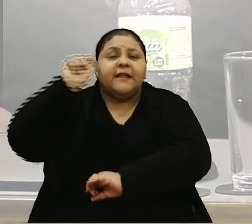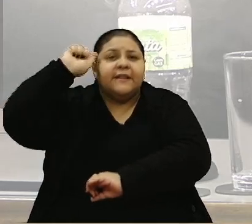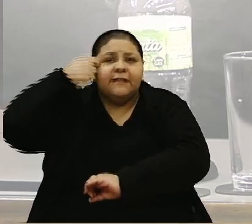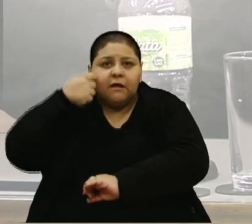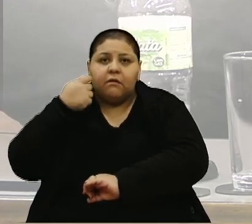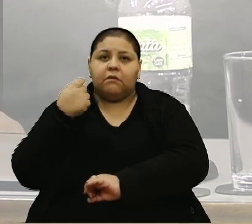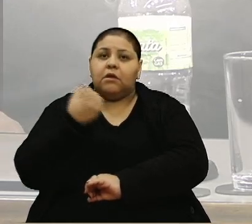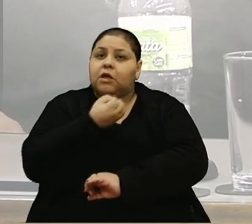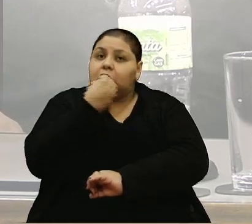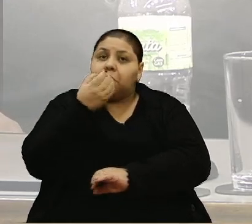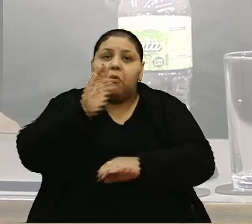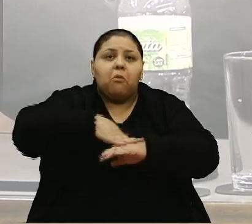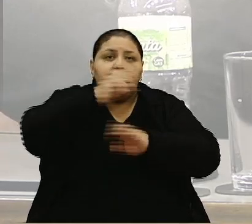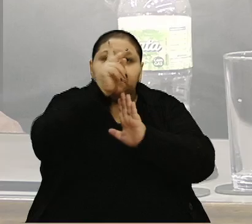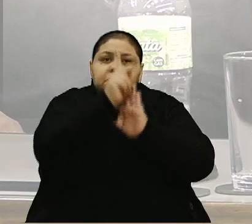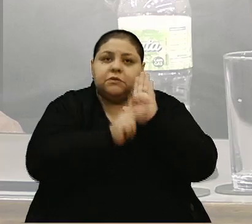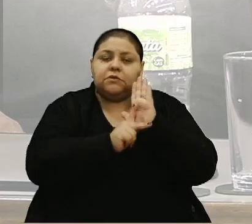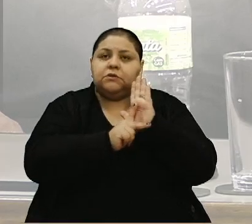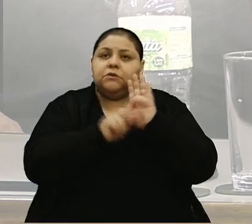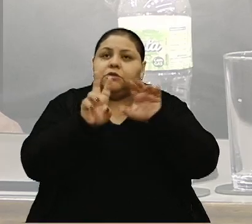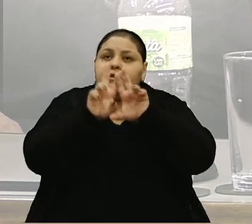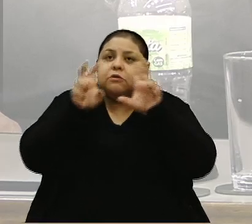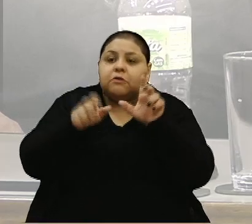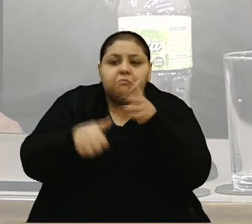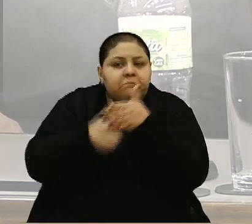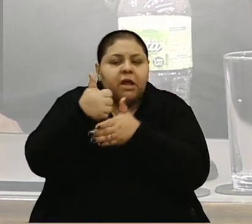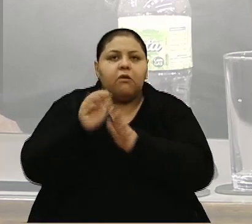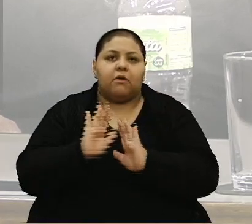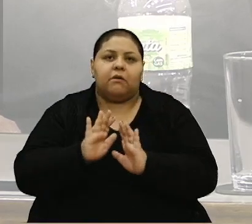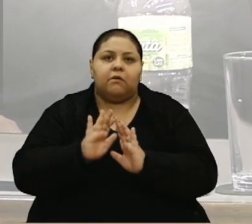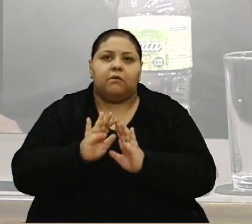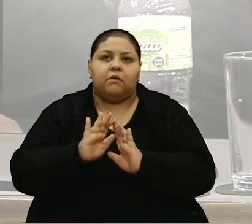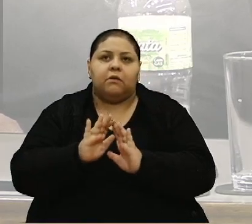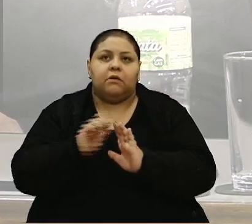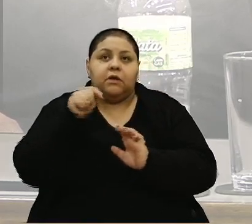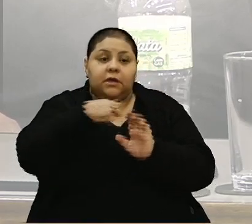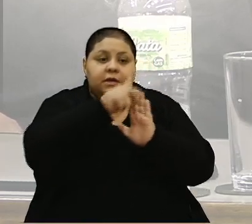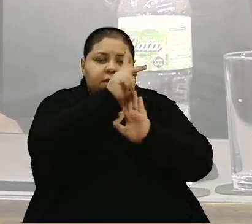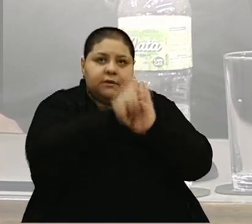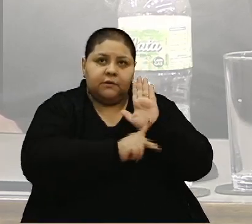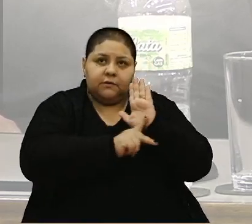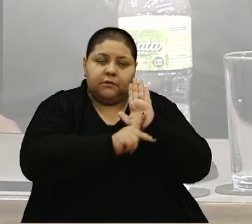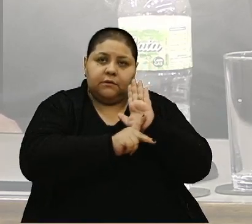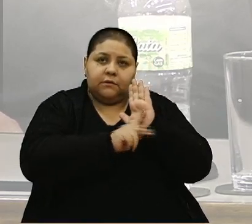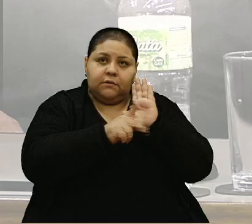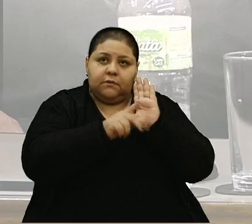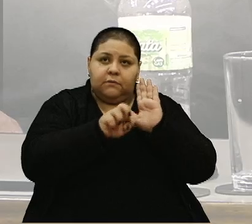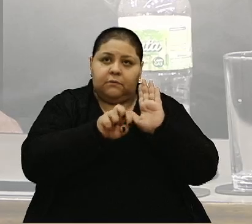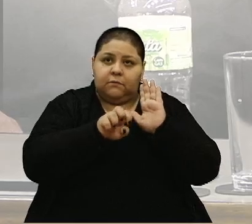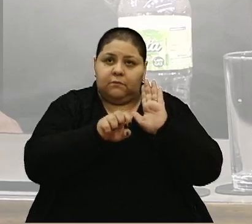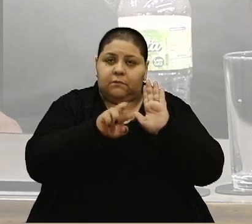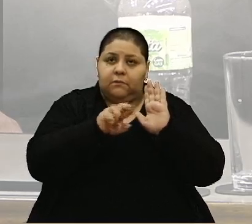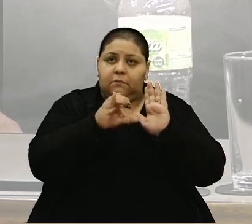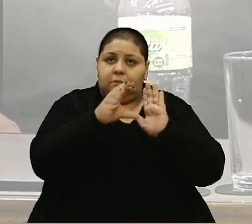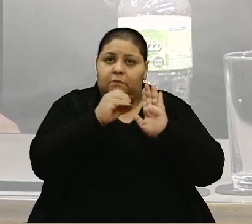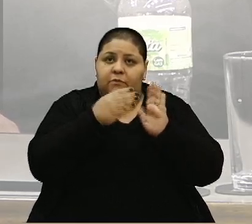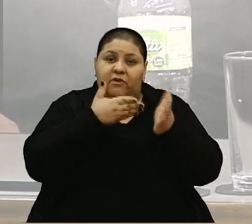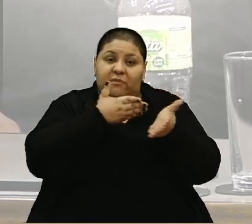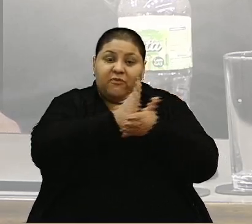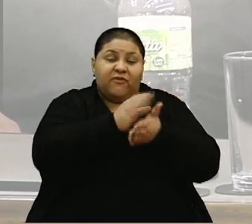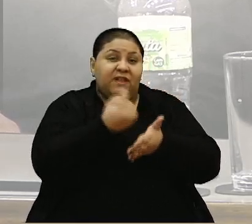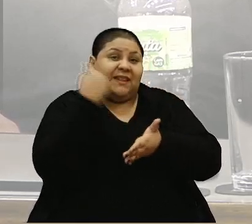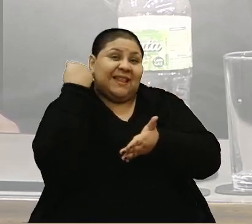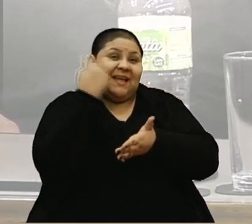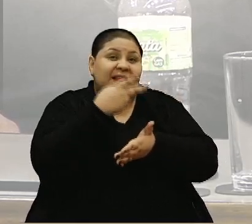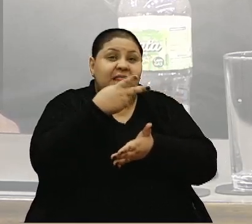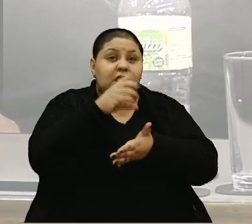projetos sobre o tema, melhor. E se esse projeto do Périco aprovado lá em 2019 tivesse